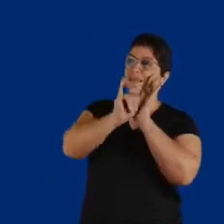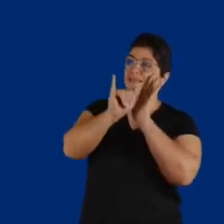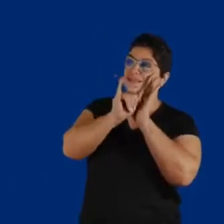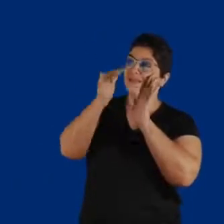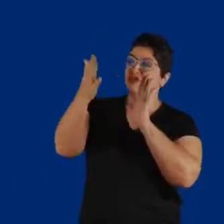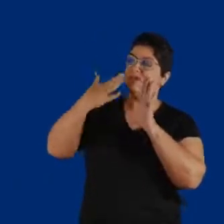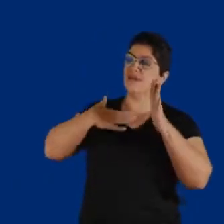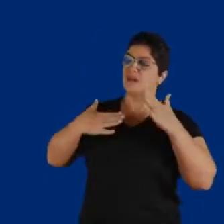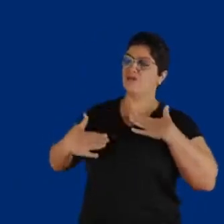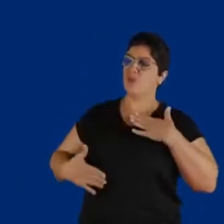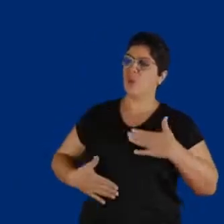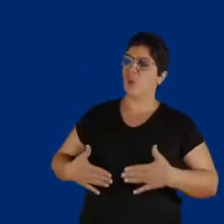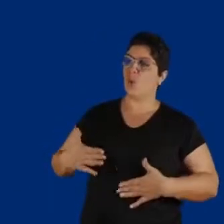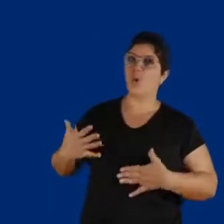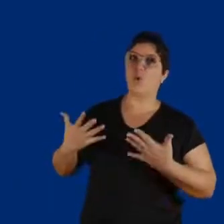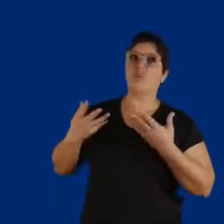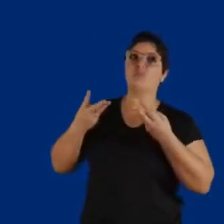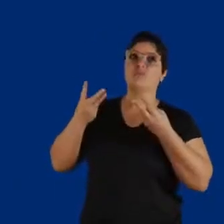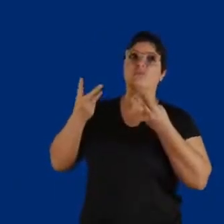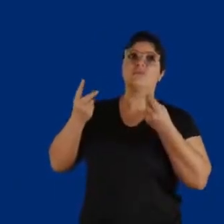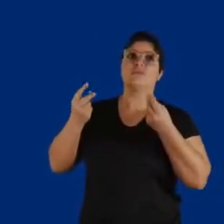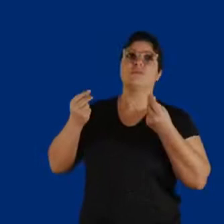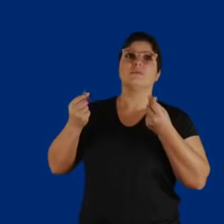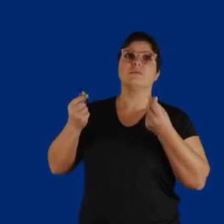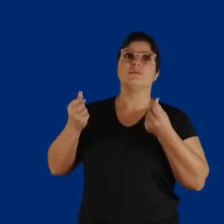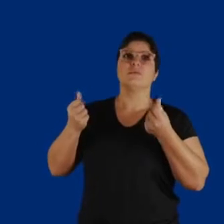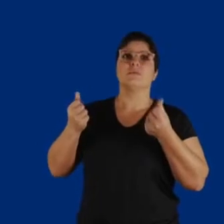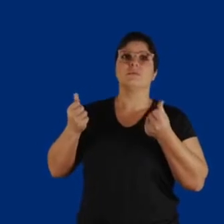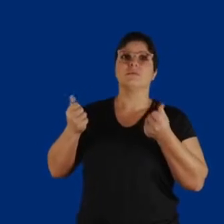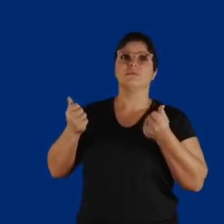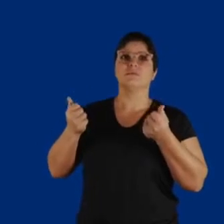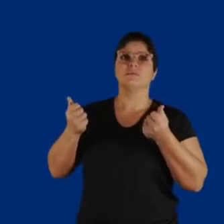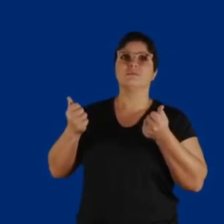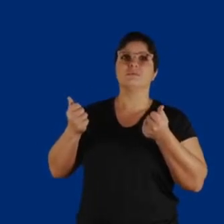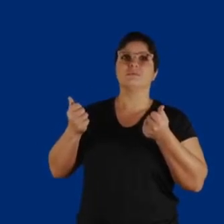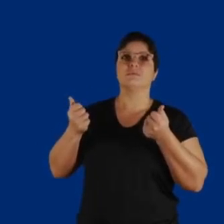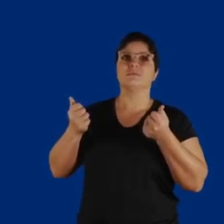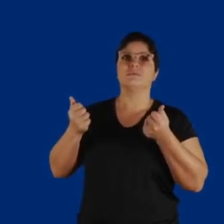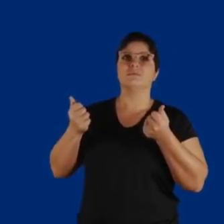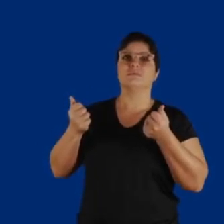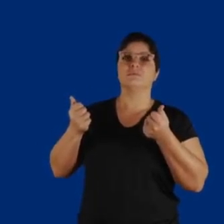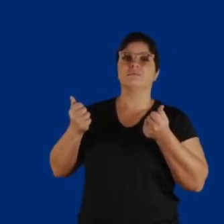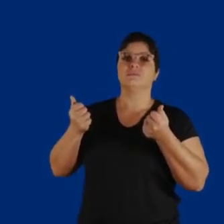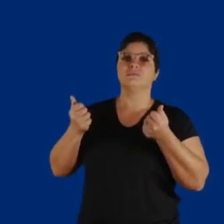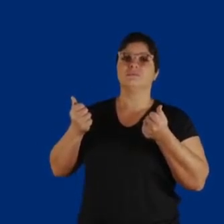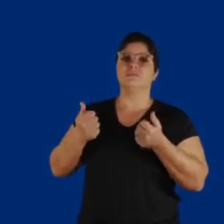corpo, como a nossa.